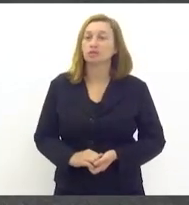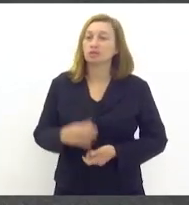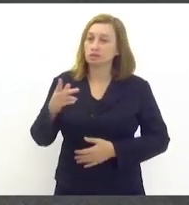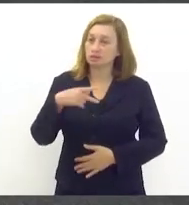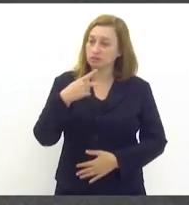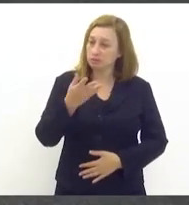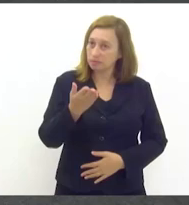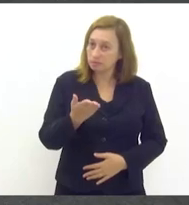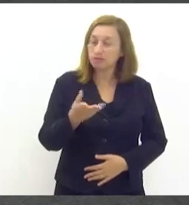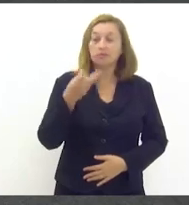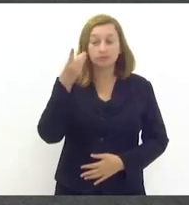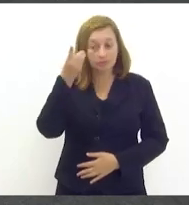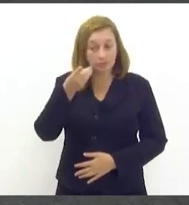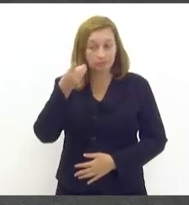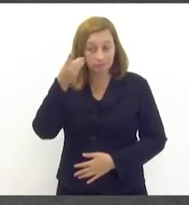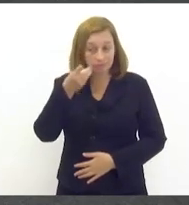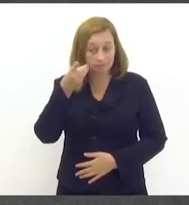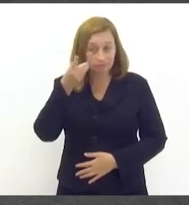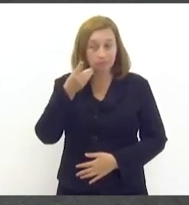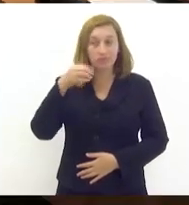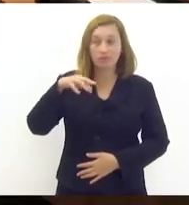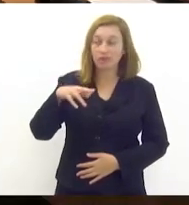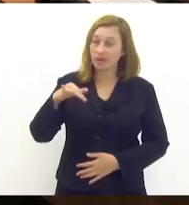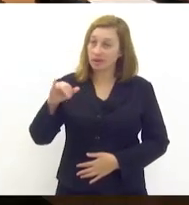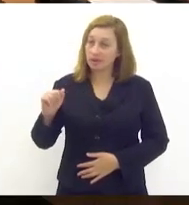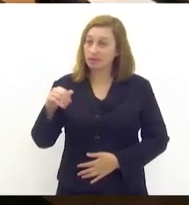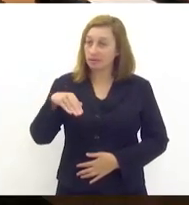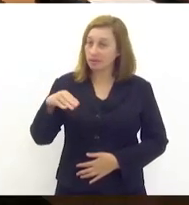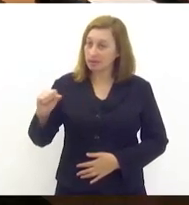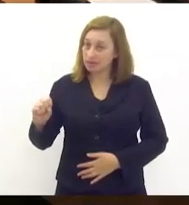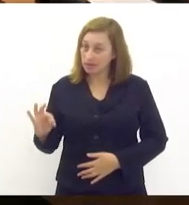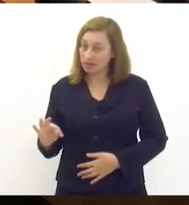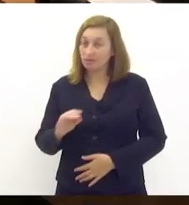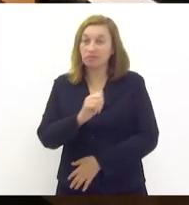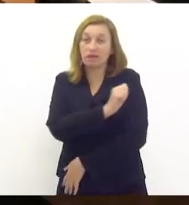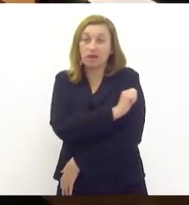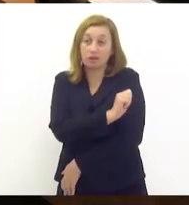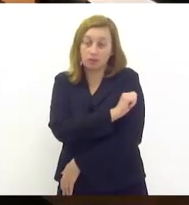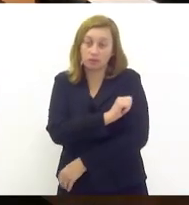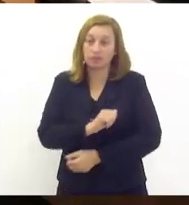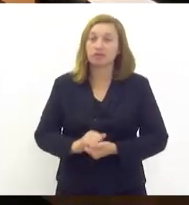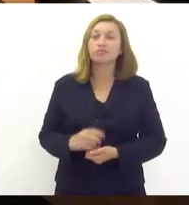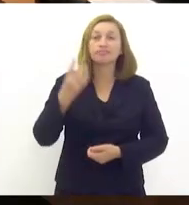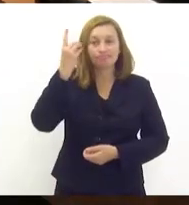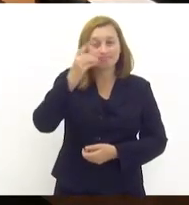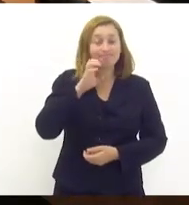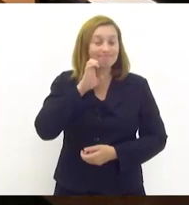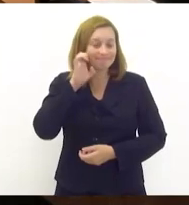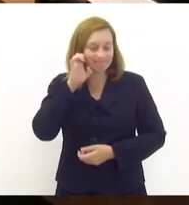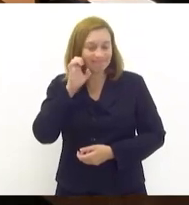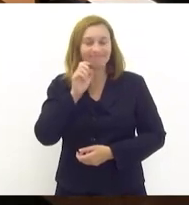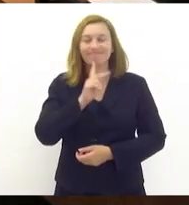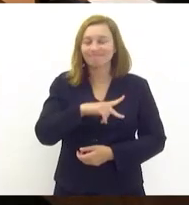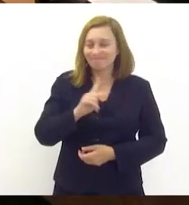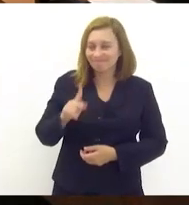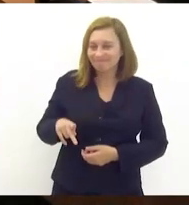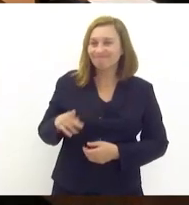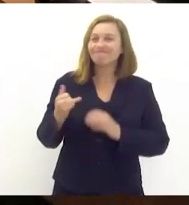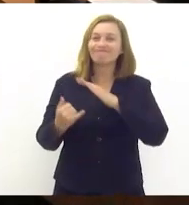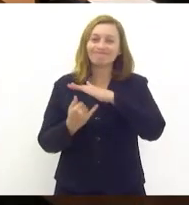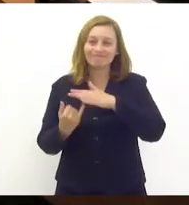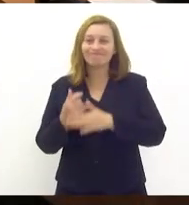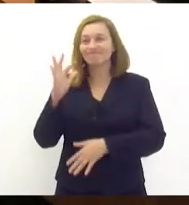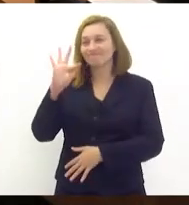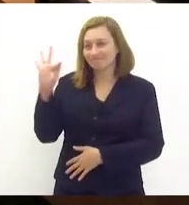a deputada Marina do MST que foi aluna e a deputada Érica que é a professora do Instituto